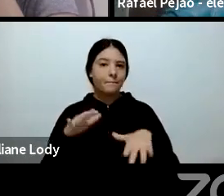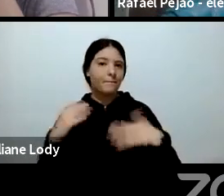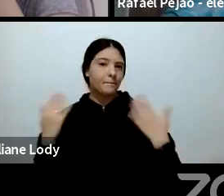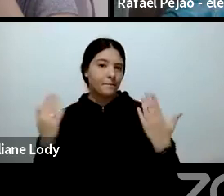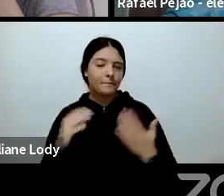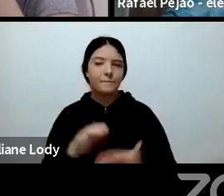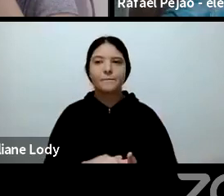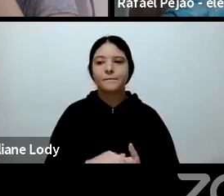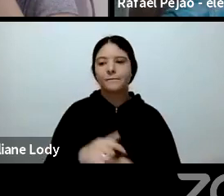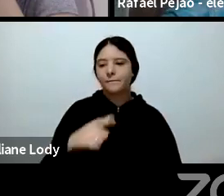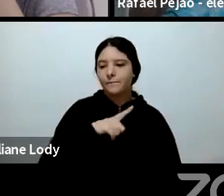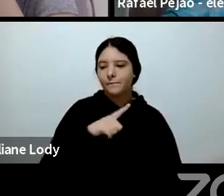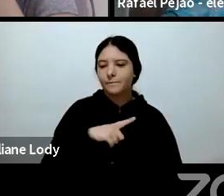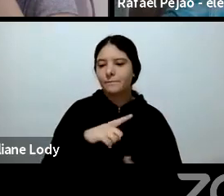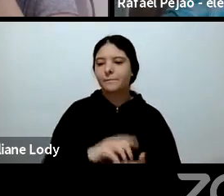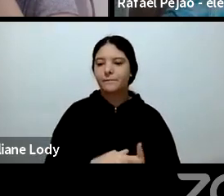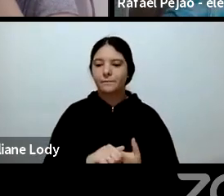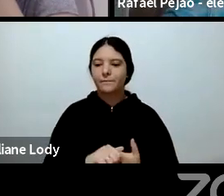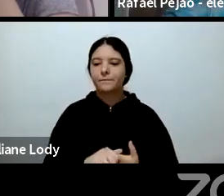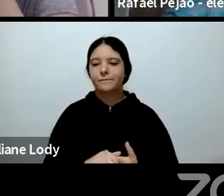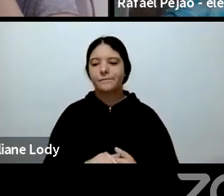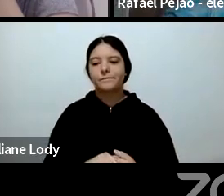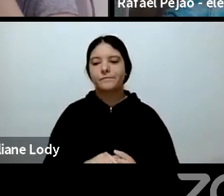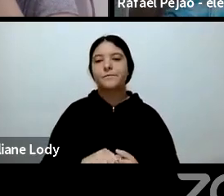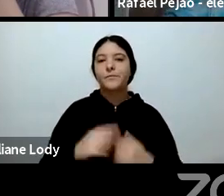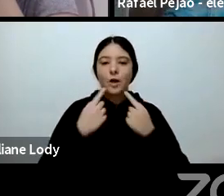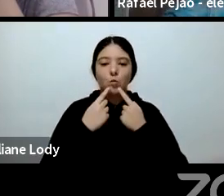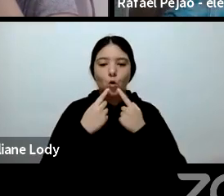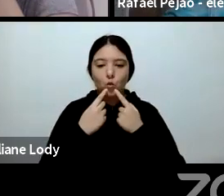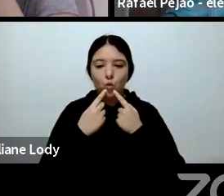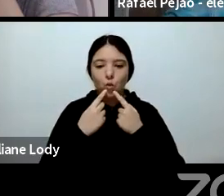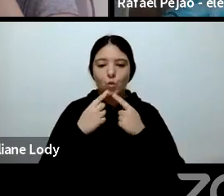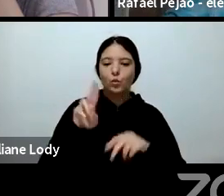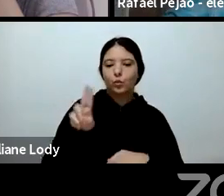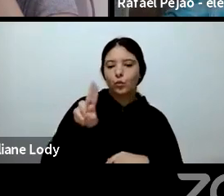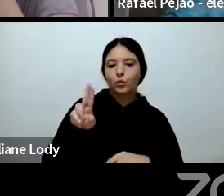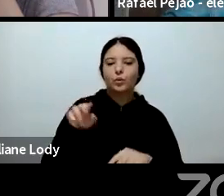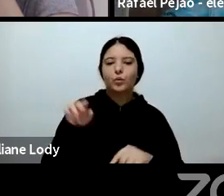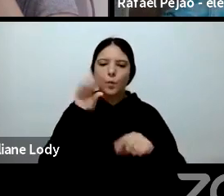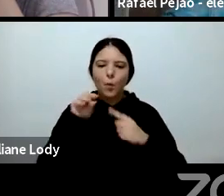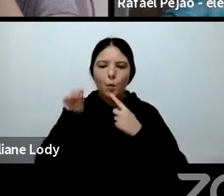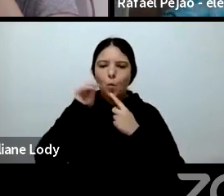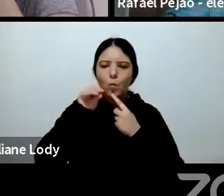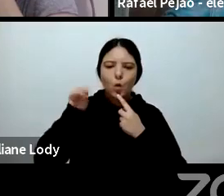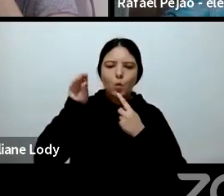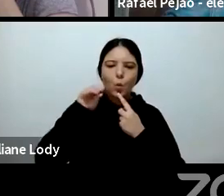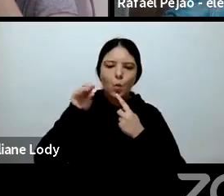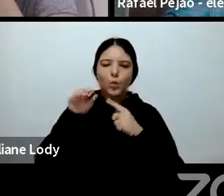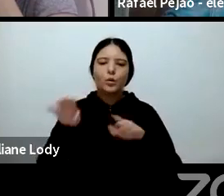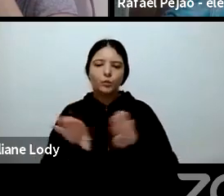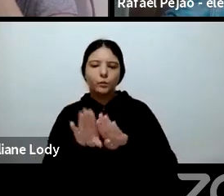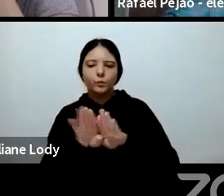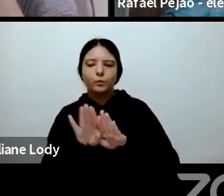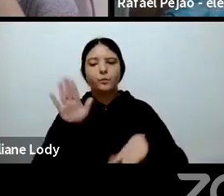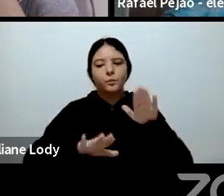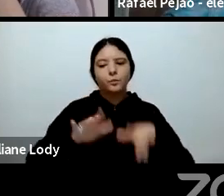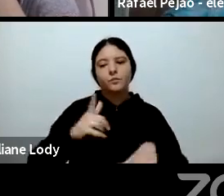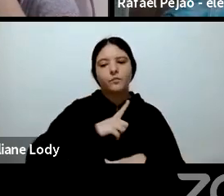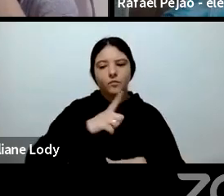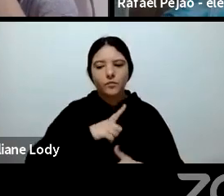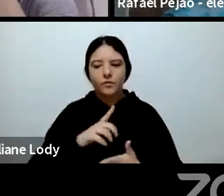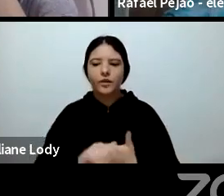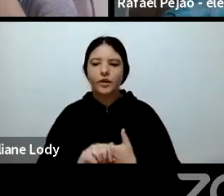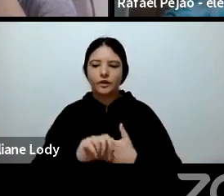né, o uso dos lábios, né, uma labialização, às vezes você tem, né,